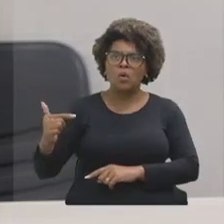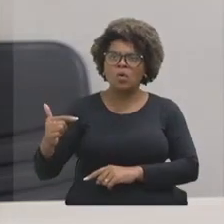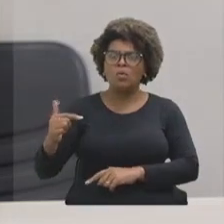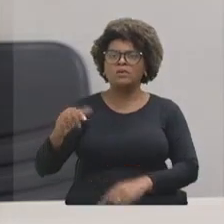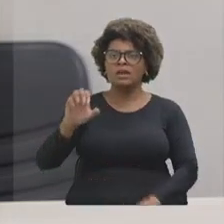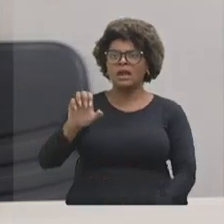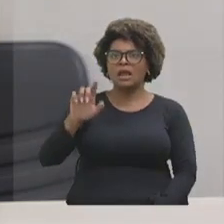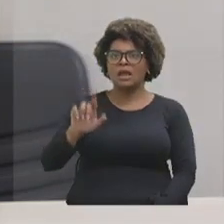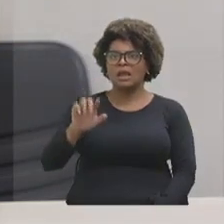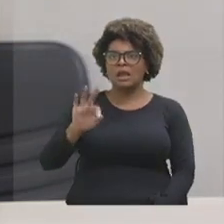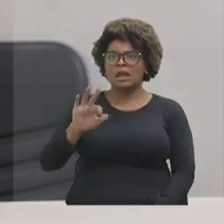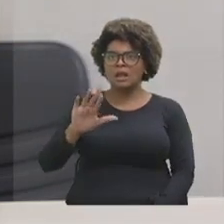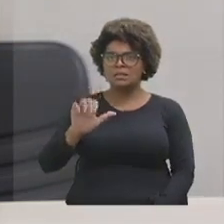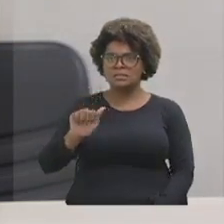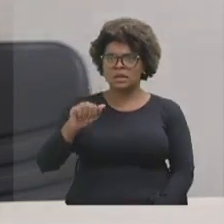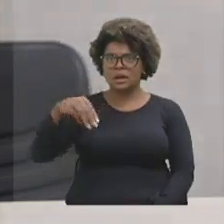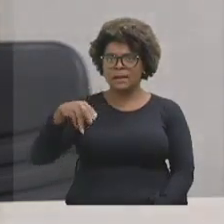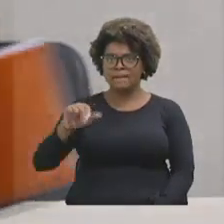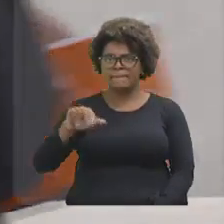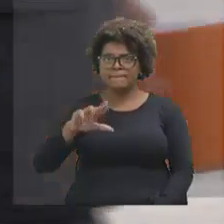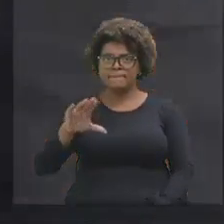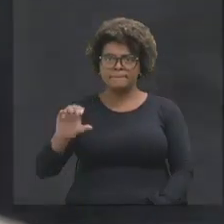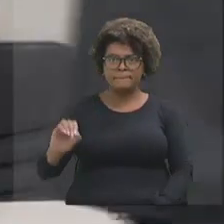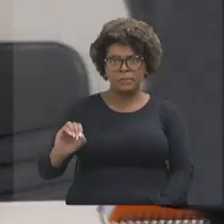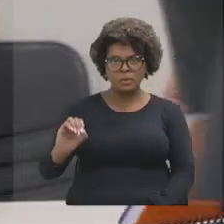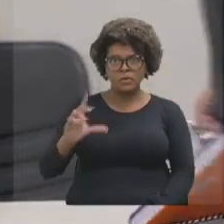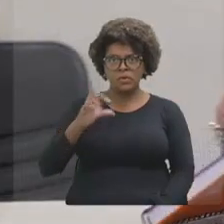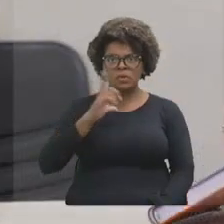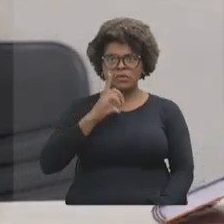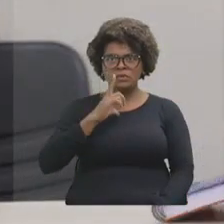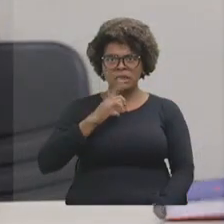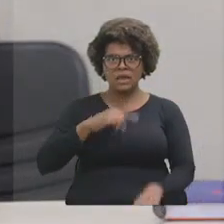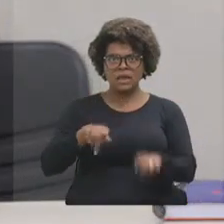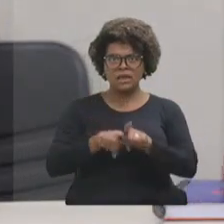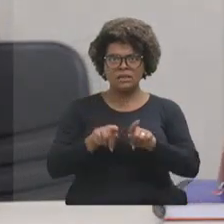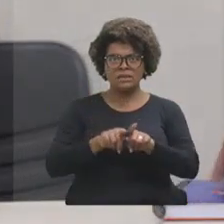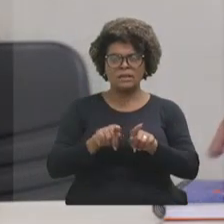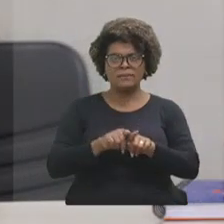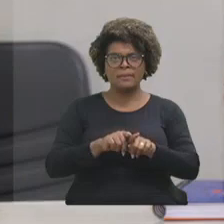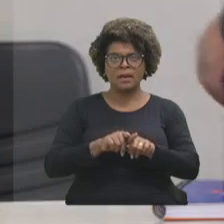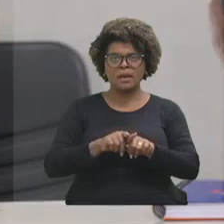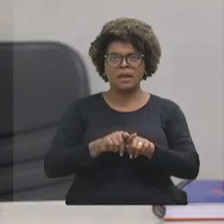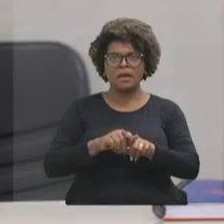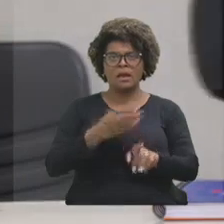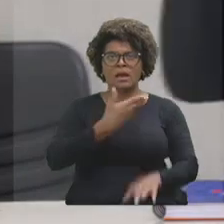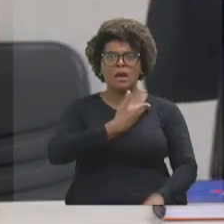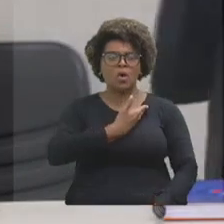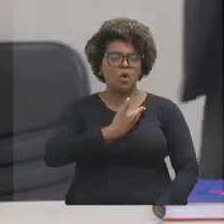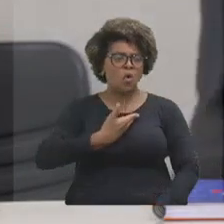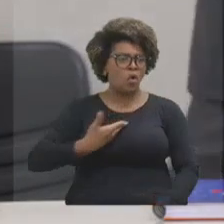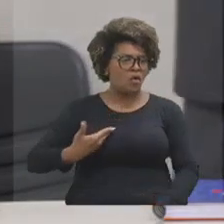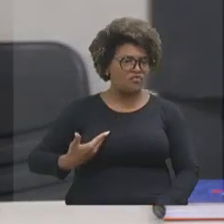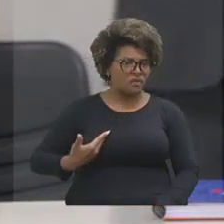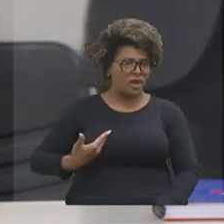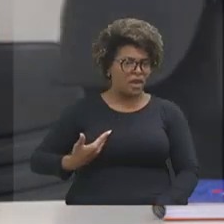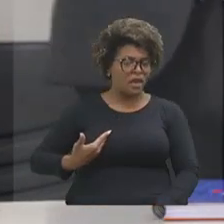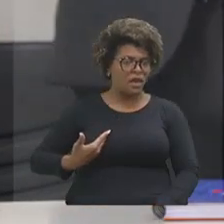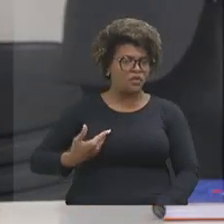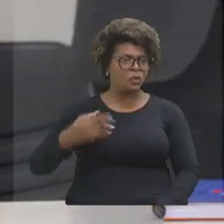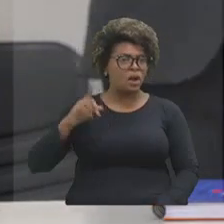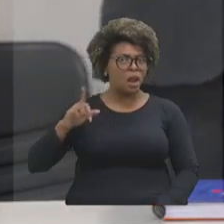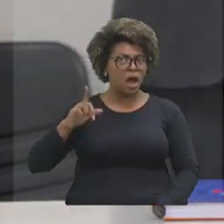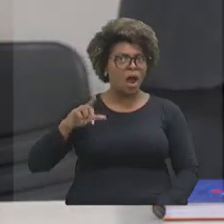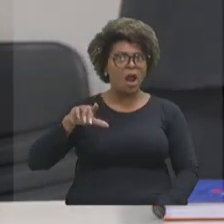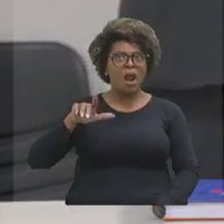Extra moro e está também o nosso vacinoma se move o governador tomou vacina em Lagoa Santa não vai se móvel mês passado